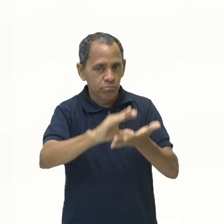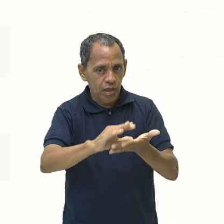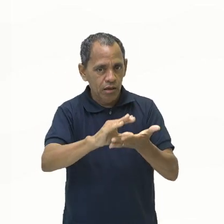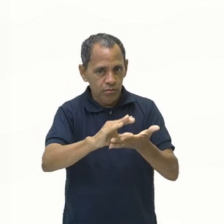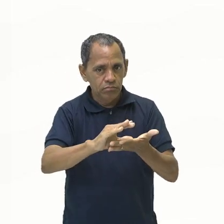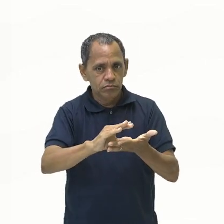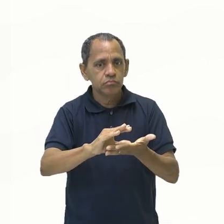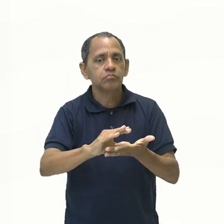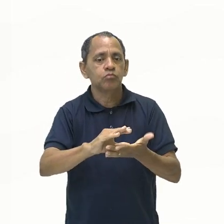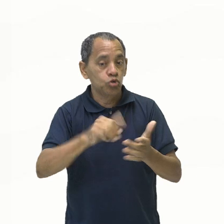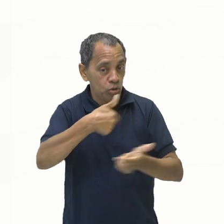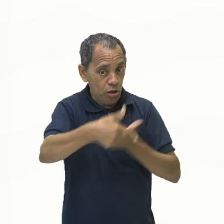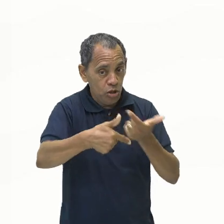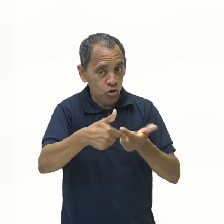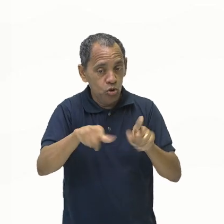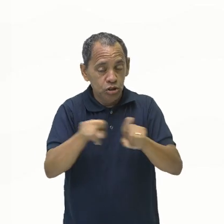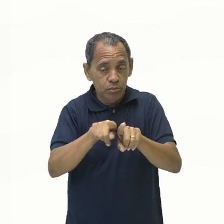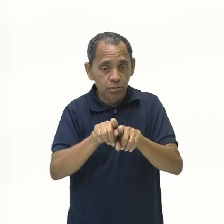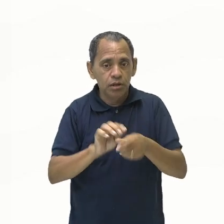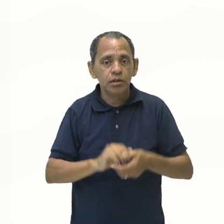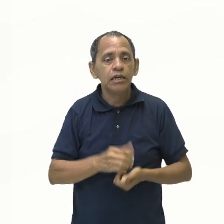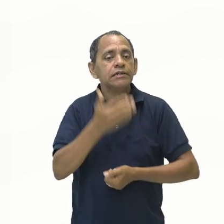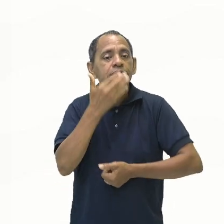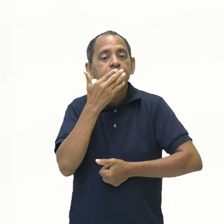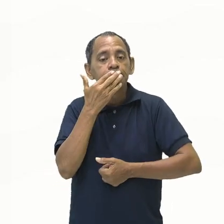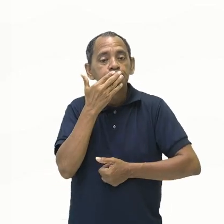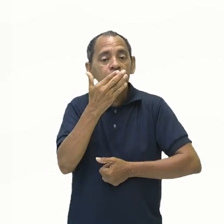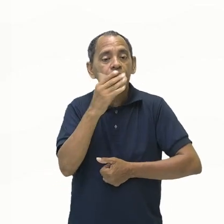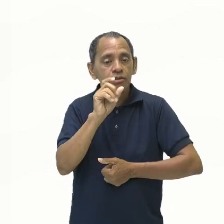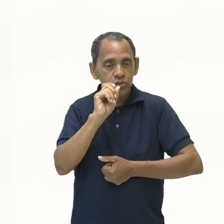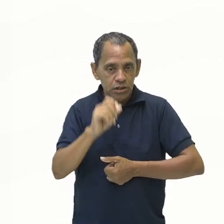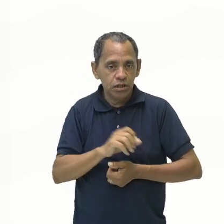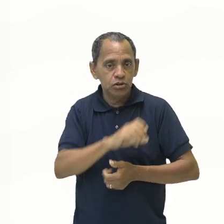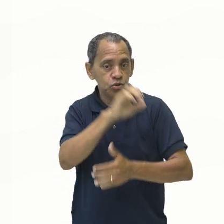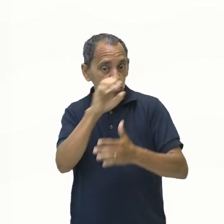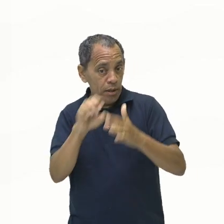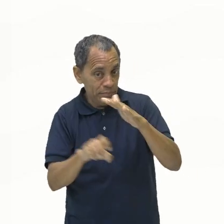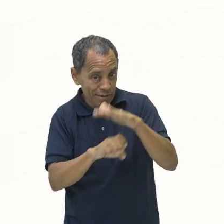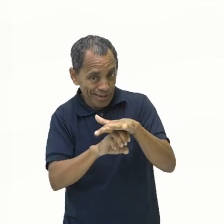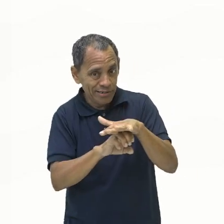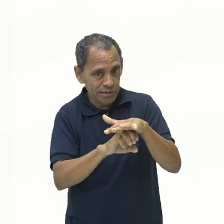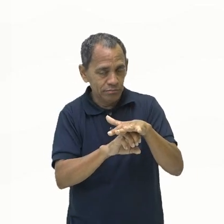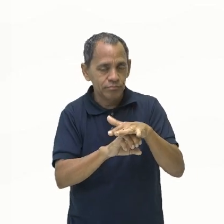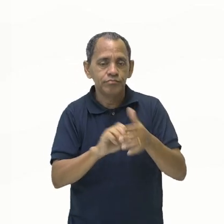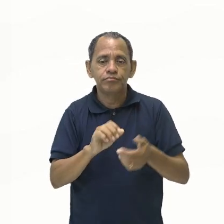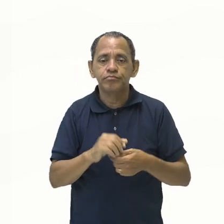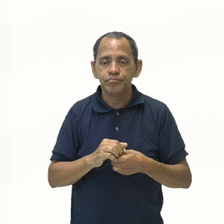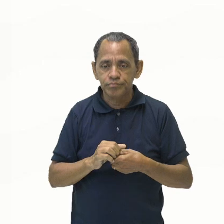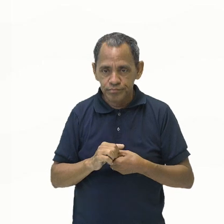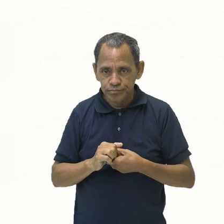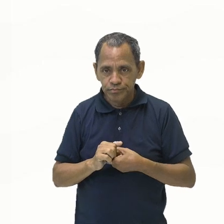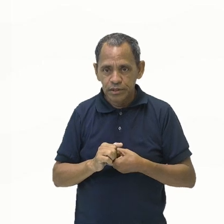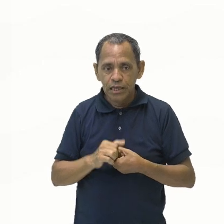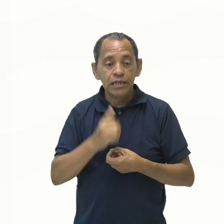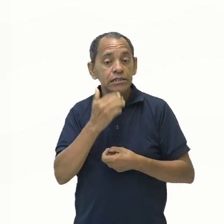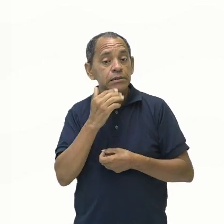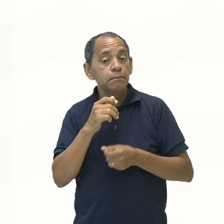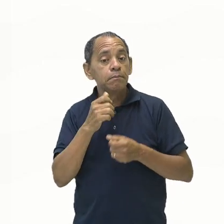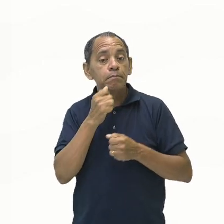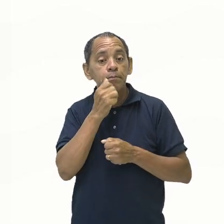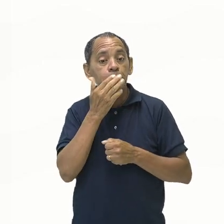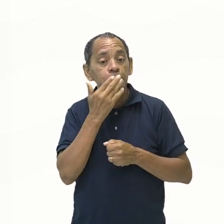concedam financiamento, eles solicitam que aquela pessoa que esteja pedindo essas